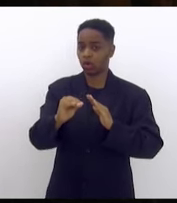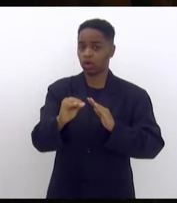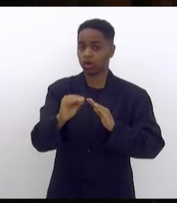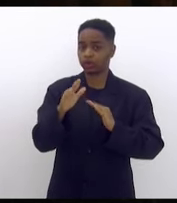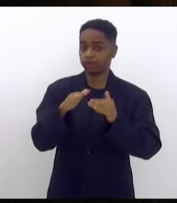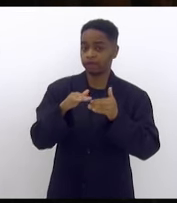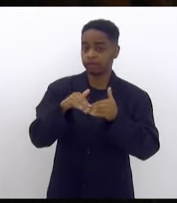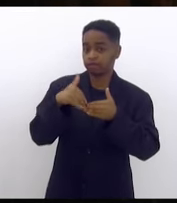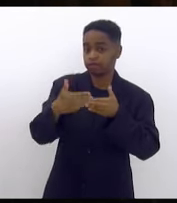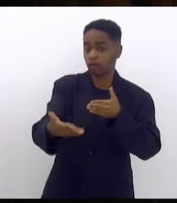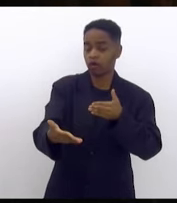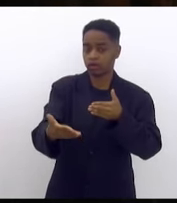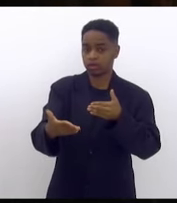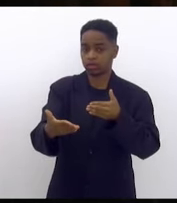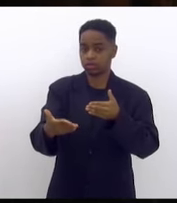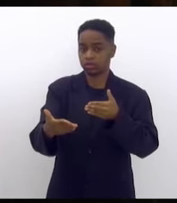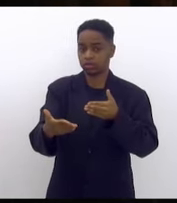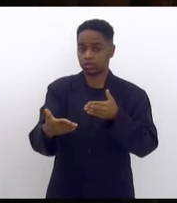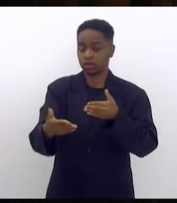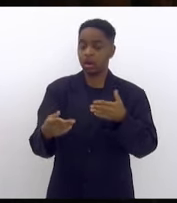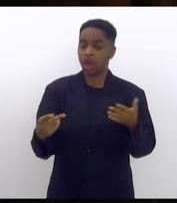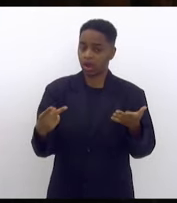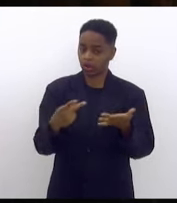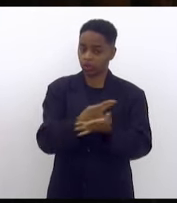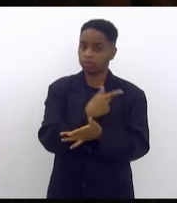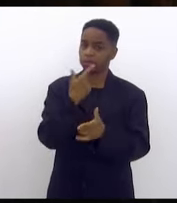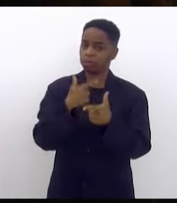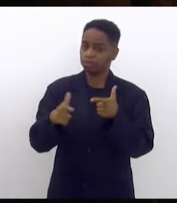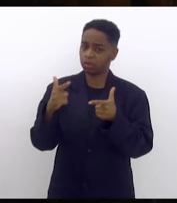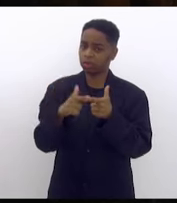externo, tem causado o maior